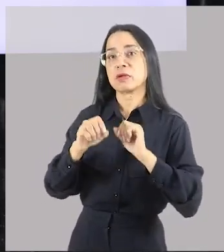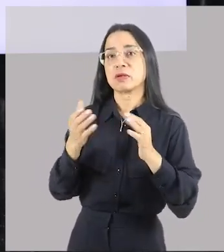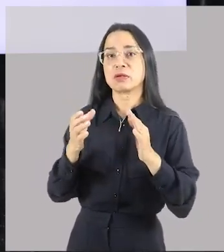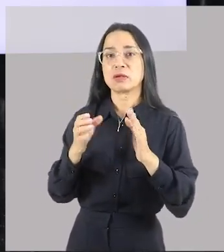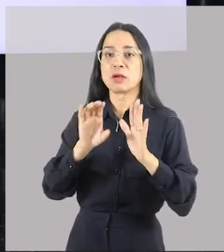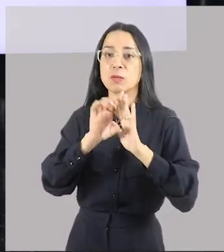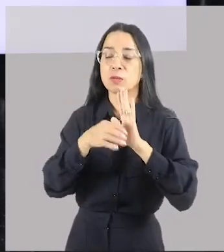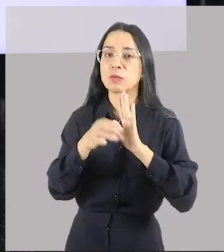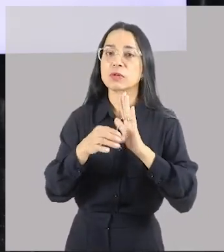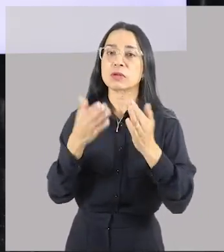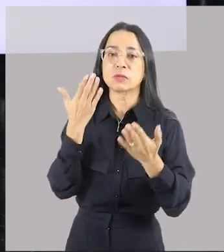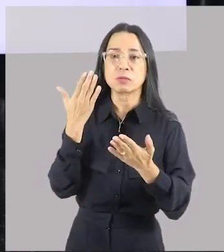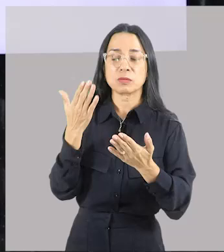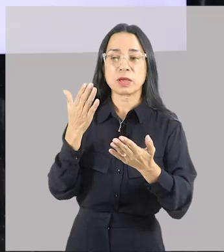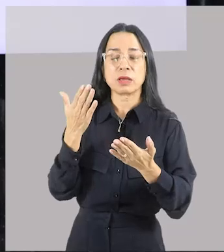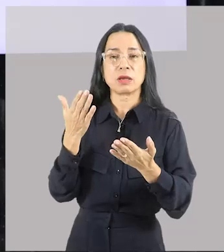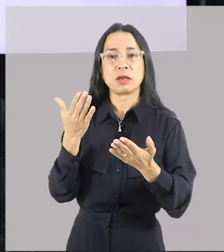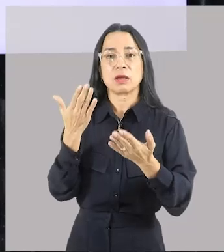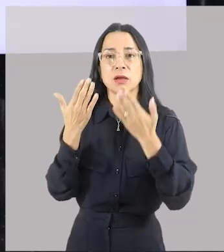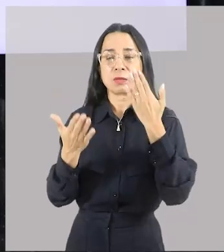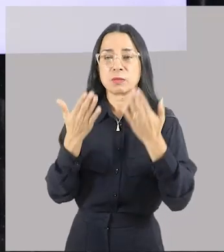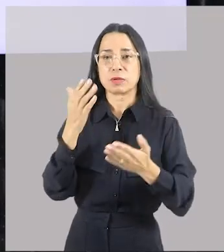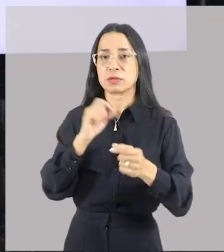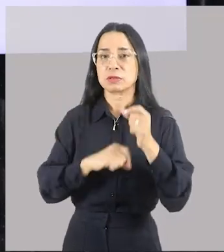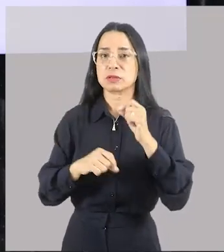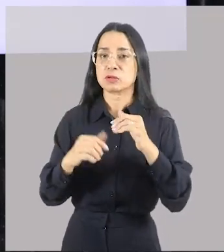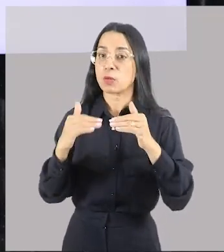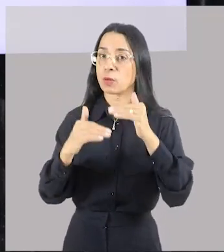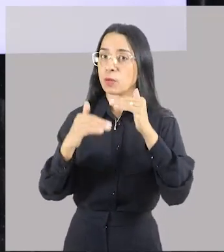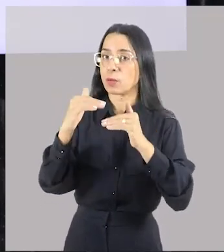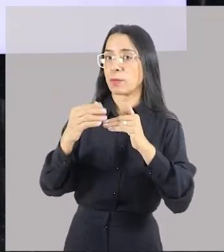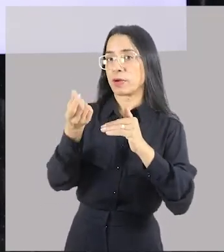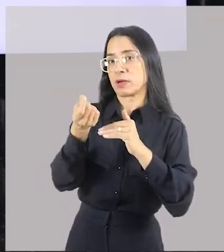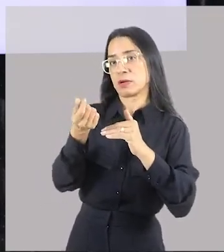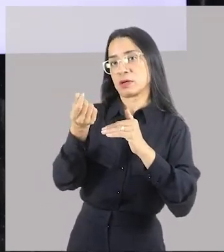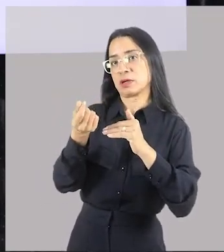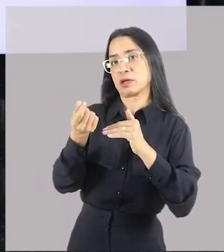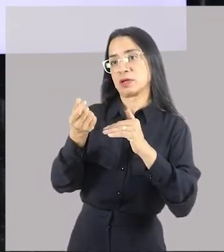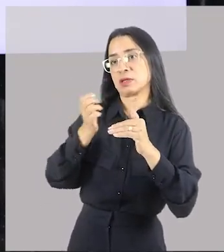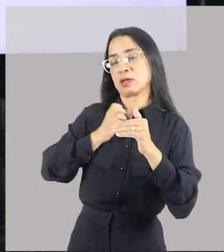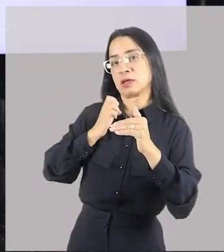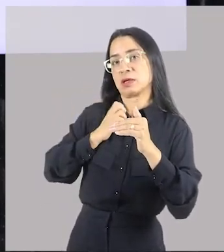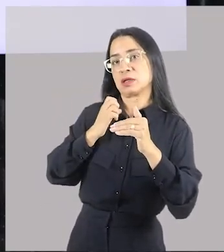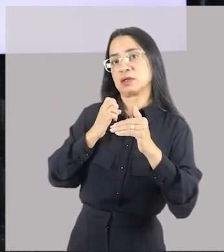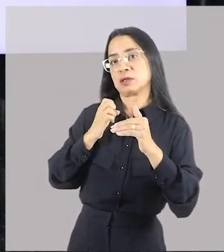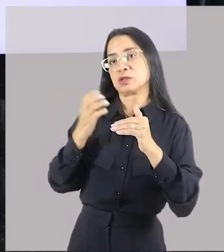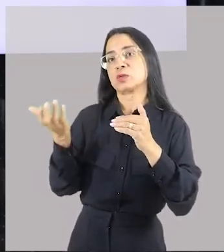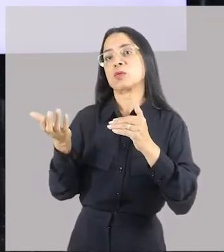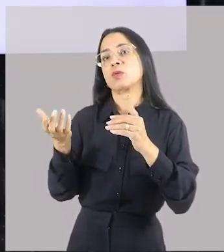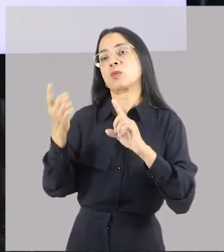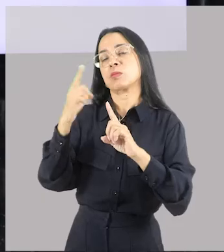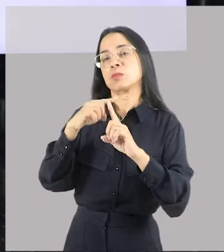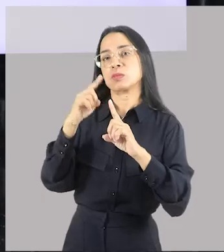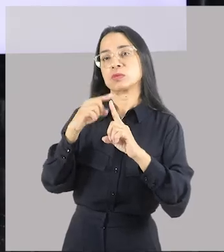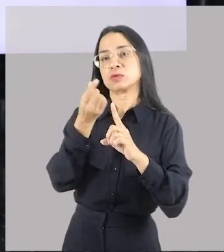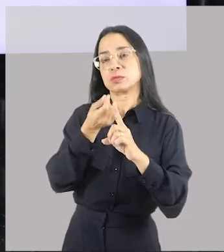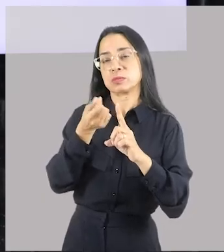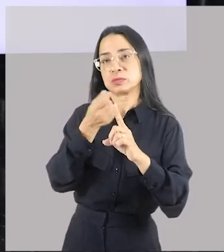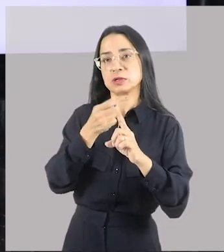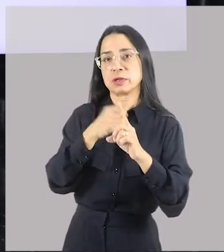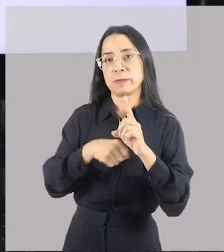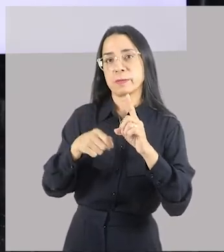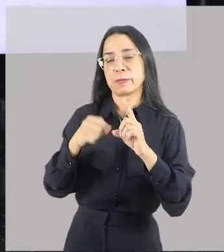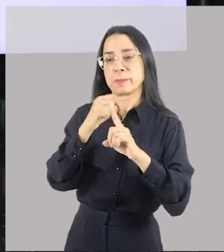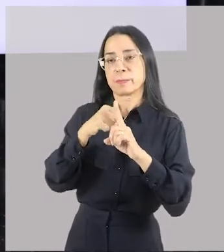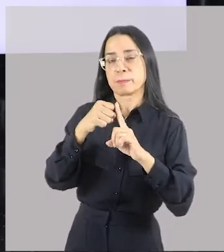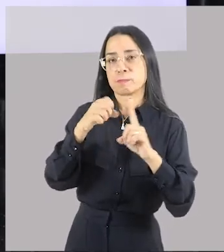você compara o padrão de renda da elite, dos mais ricos, com o padrão de renda da classe mais pobre. Por isso que eu te falo que desigualdade